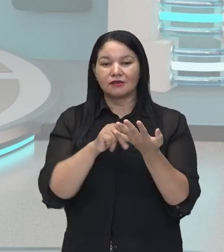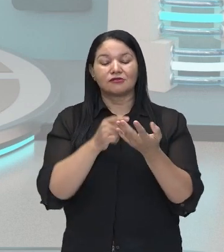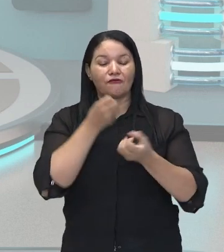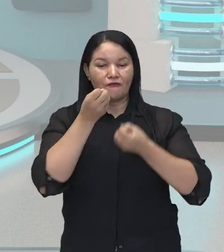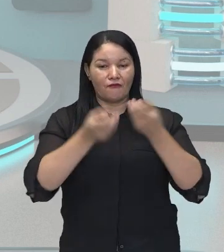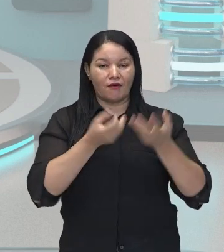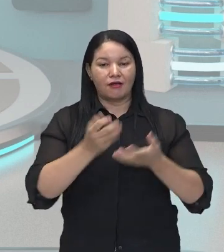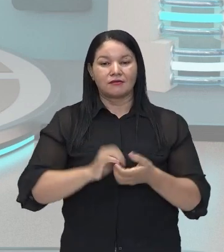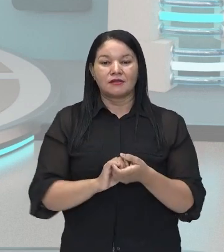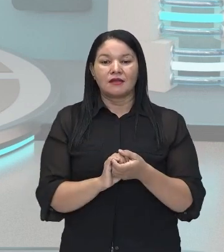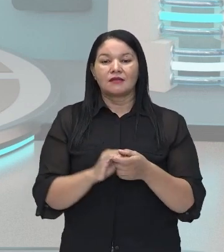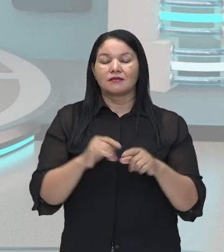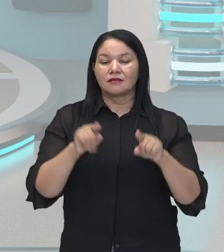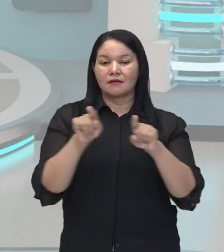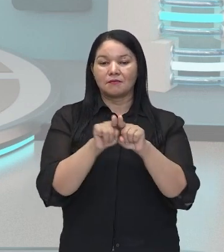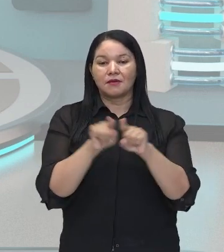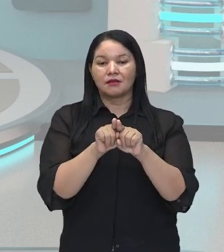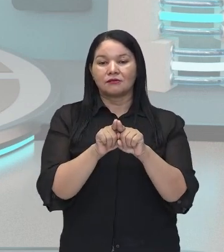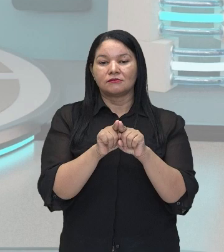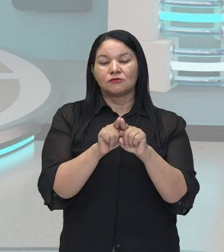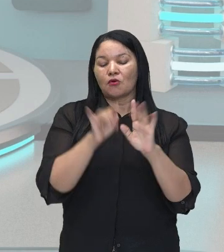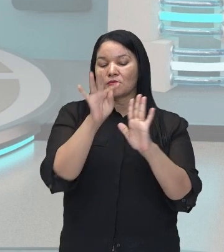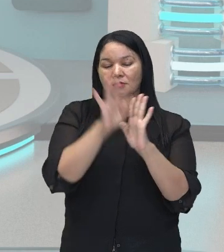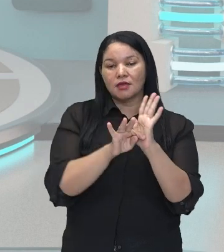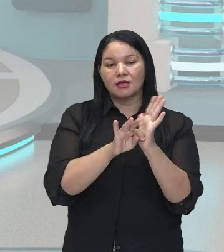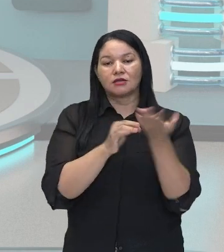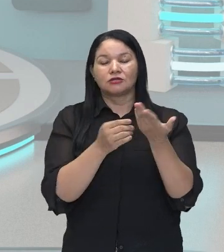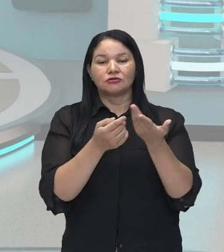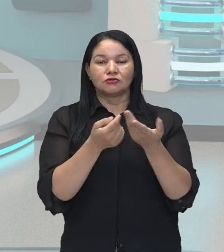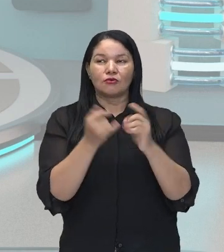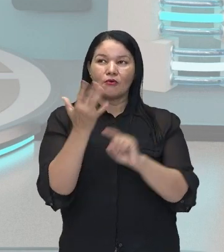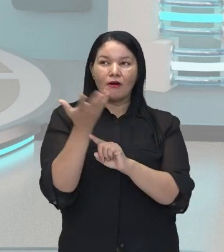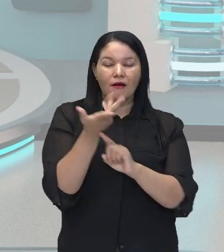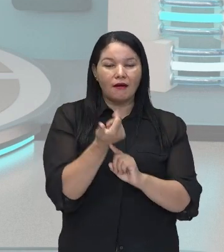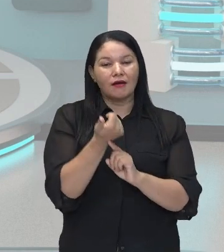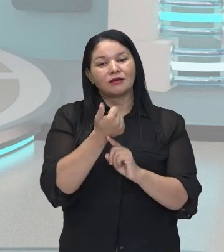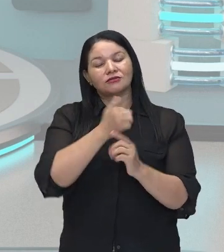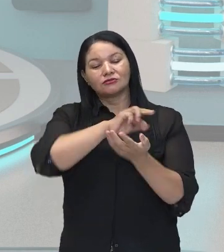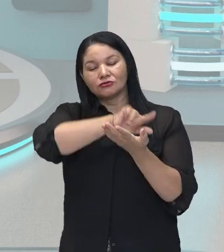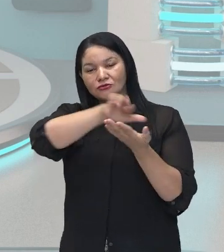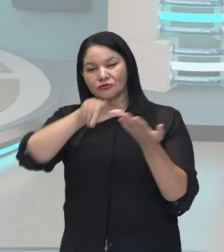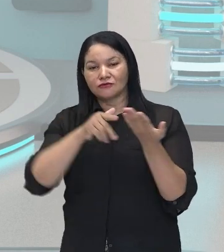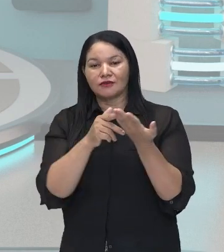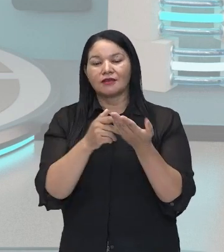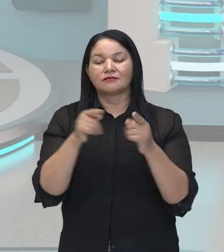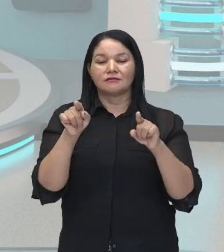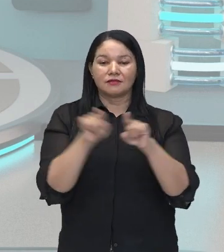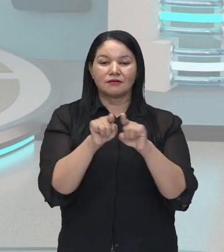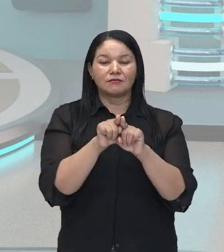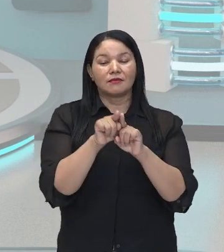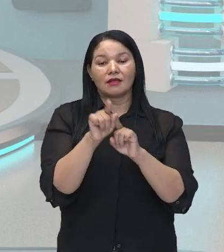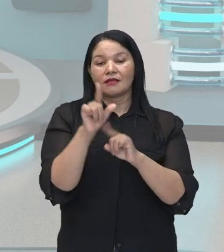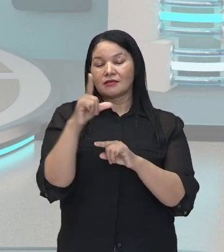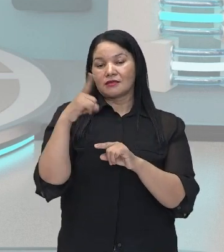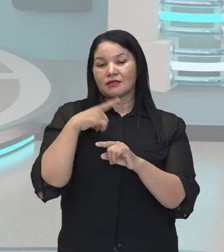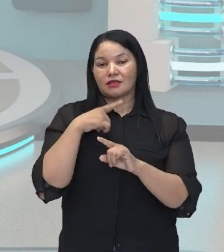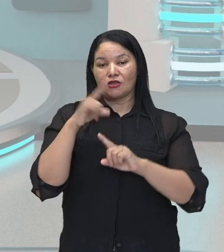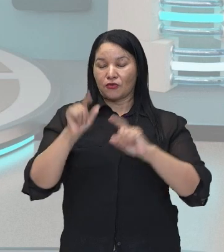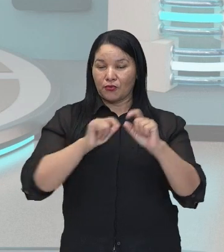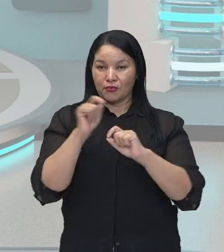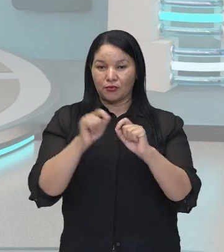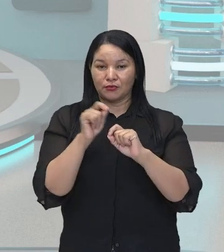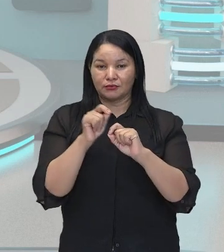literária deles, que a arte que eles produziam não era arte, que era apenas uma empolgação de determinado momento e que iria depois